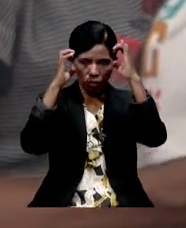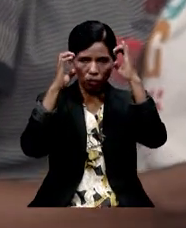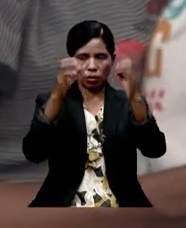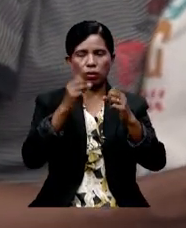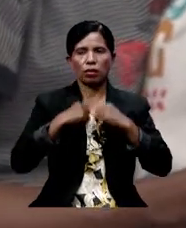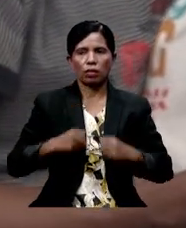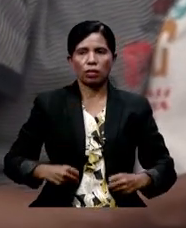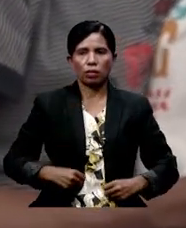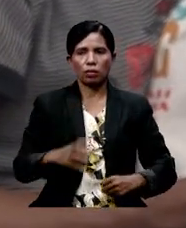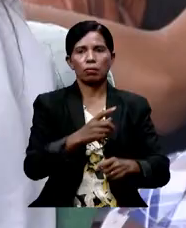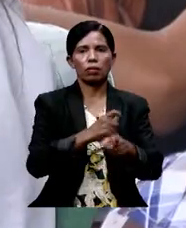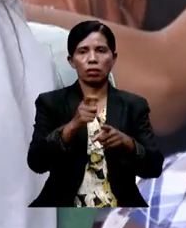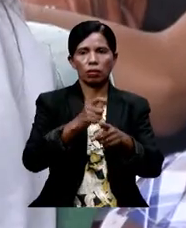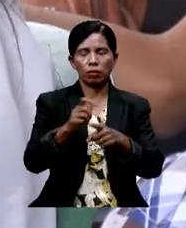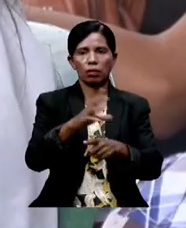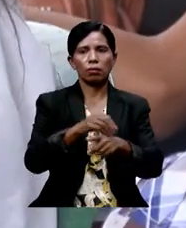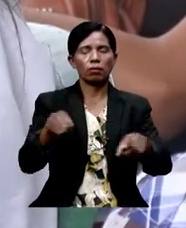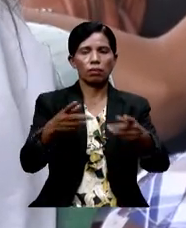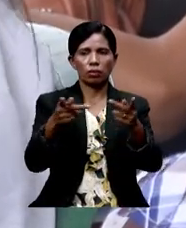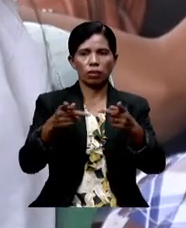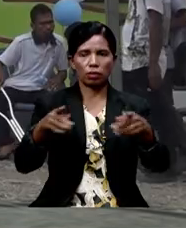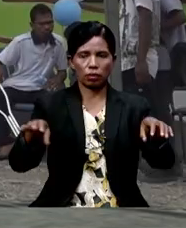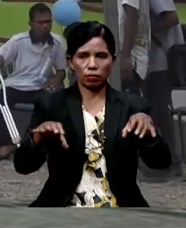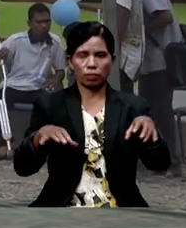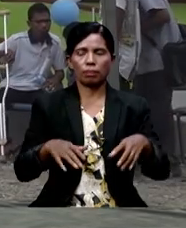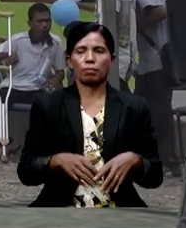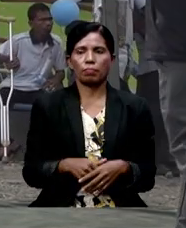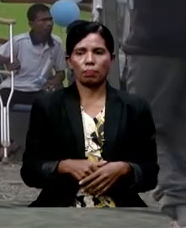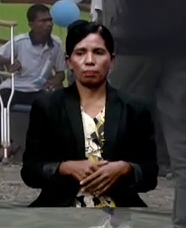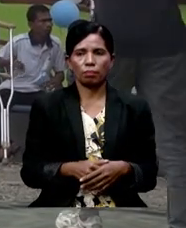saúde treinamento no campus serviço. Luciano Amaral, Adertus Ximenes, Ziemen.